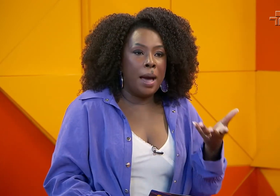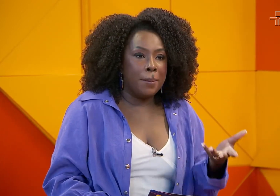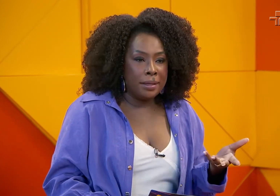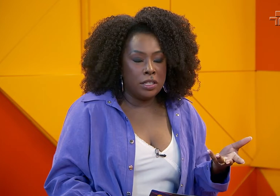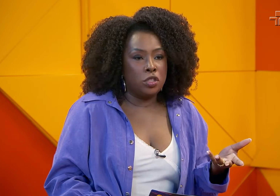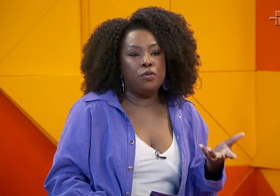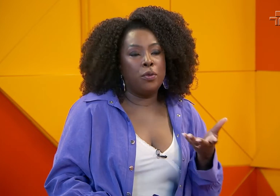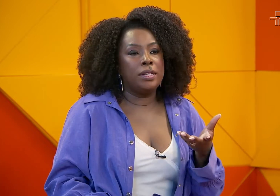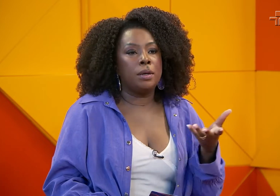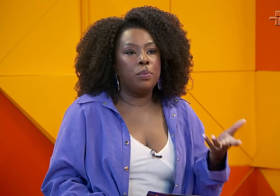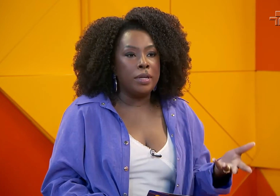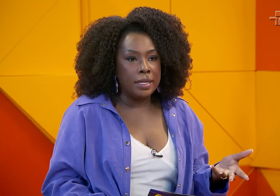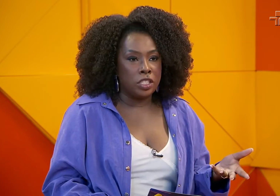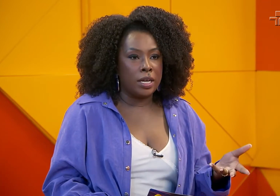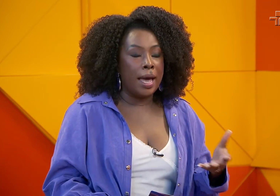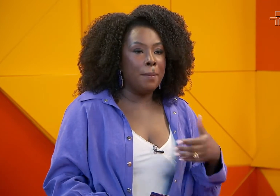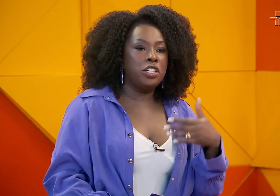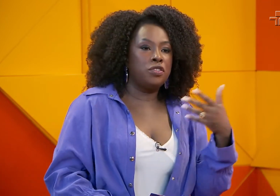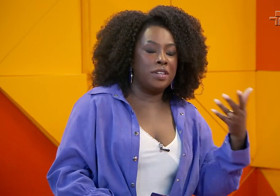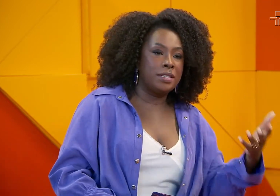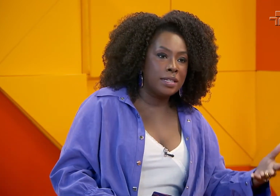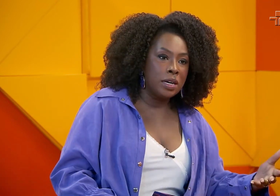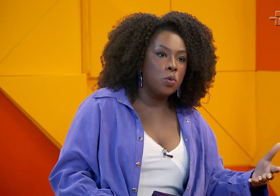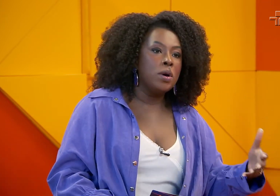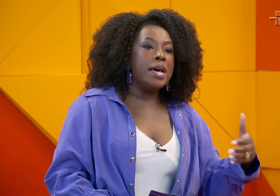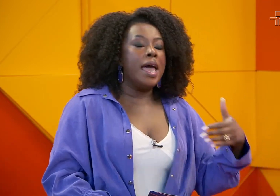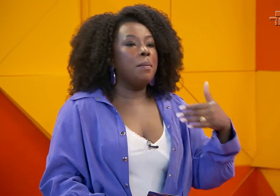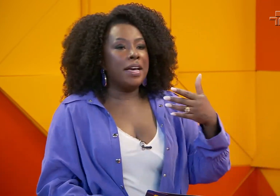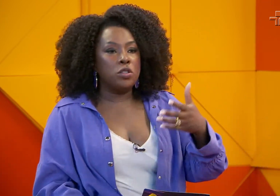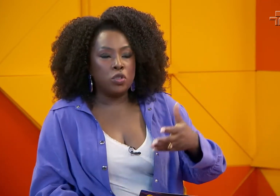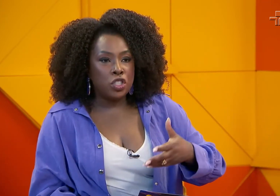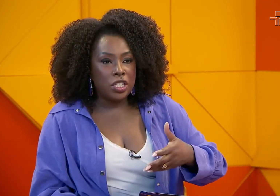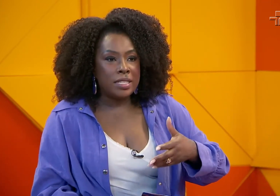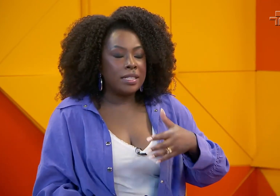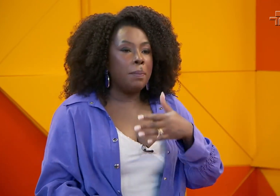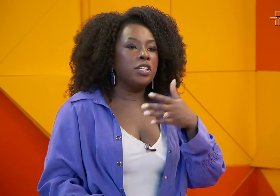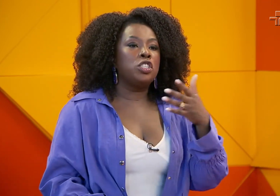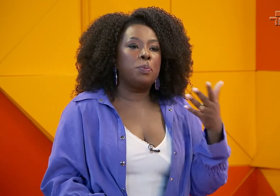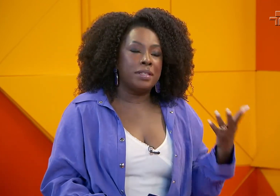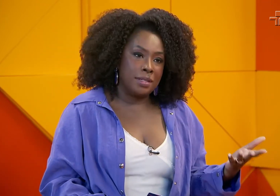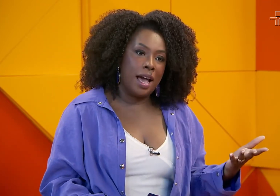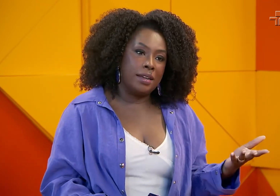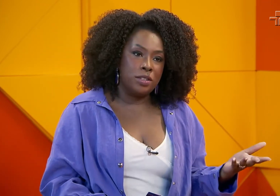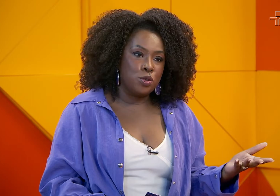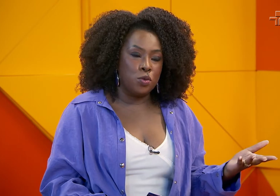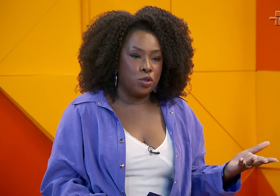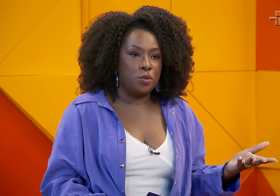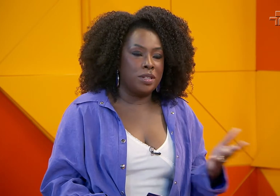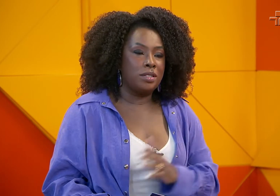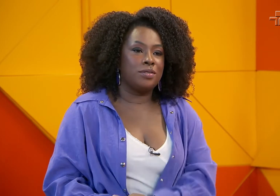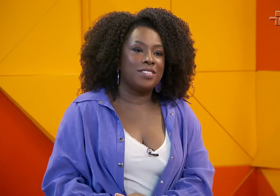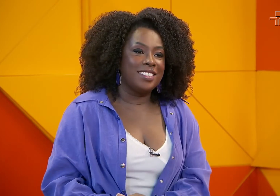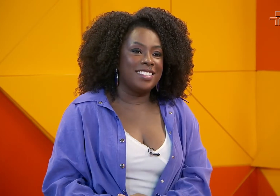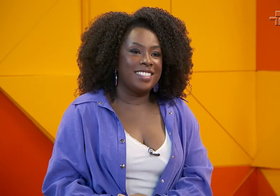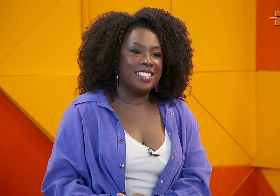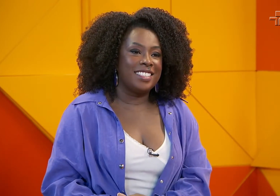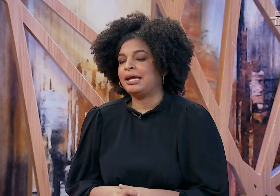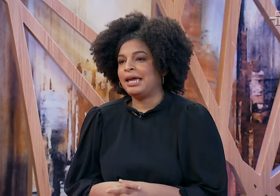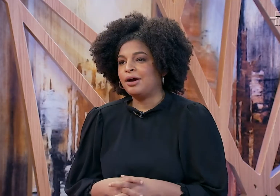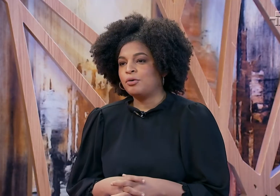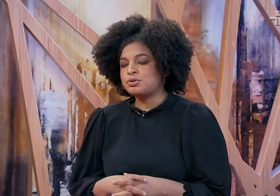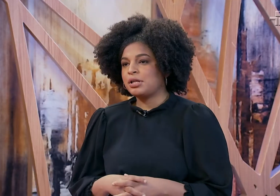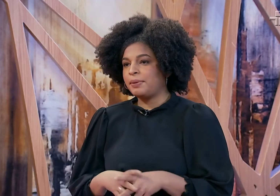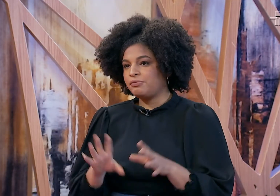uma ferramenta de influência política? É mais diversão? É mais notícia? Dá para a gente pensar nisso hoje no Brasil?